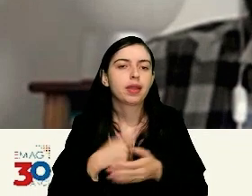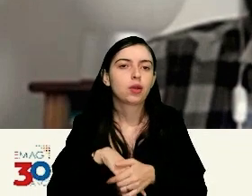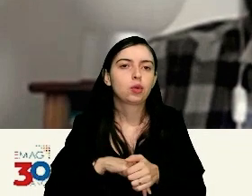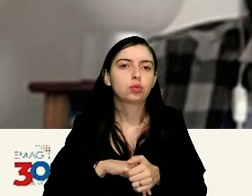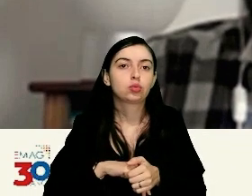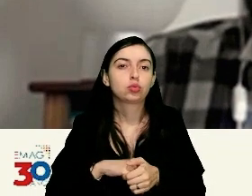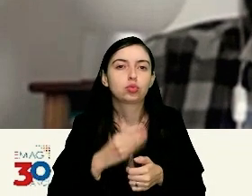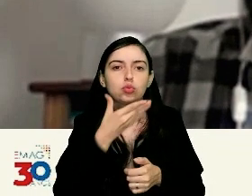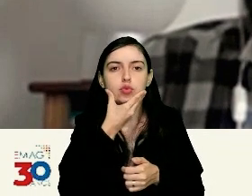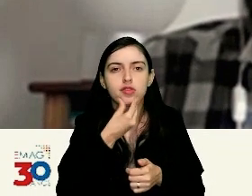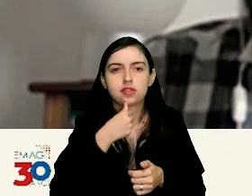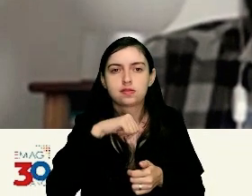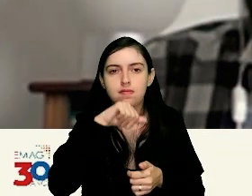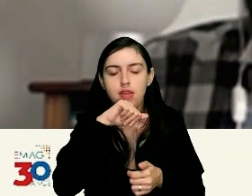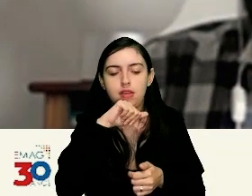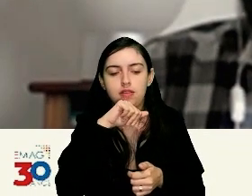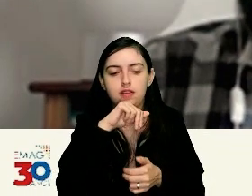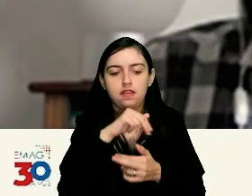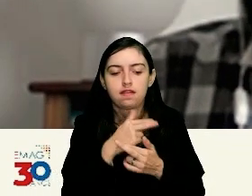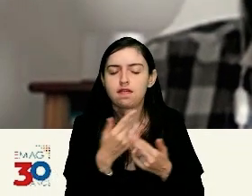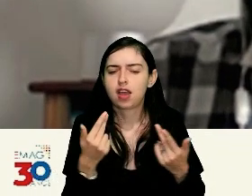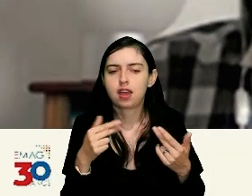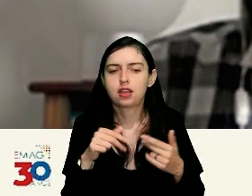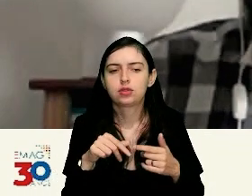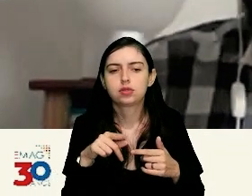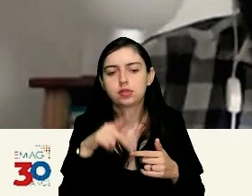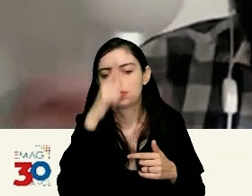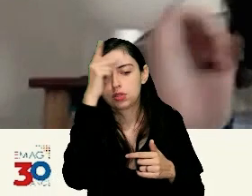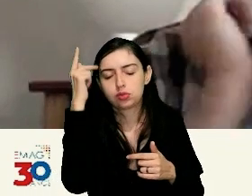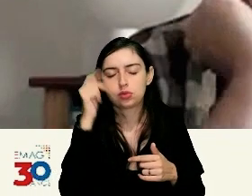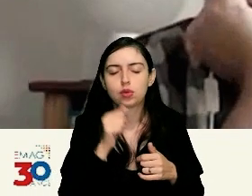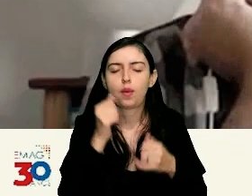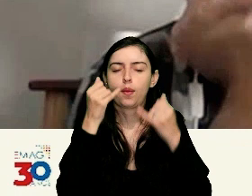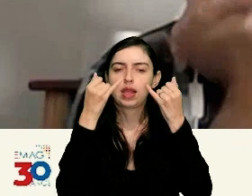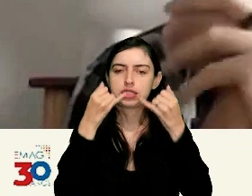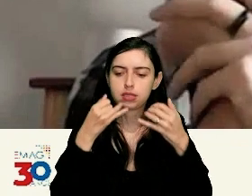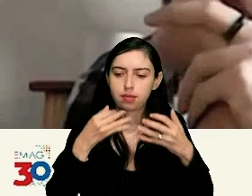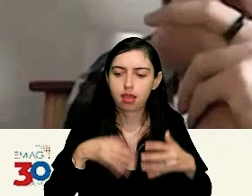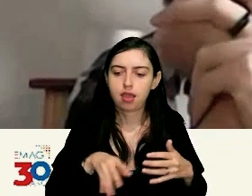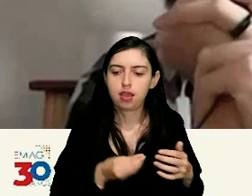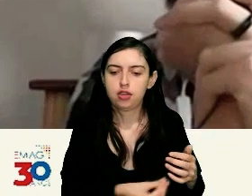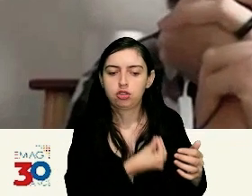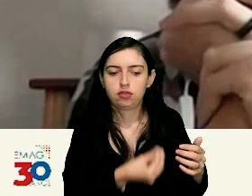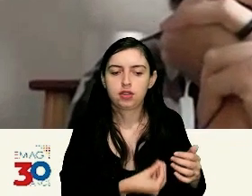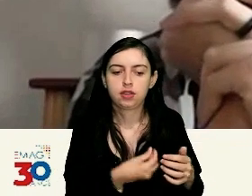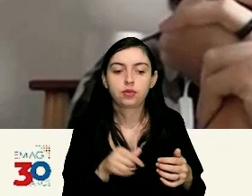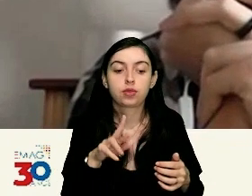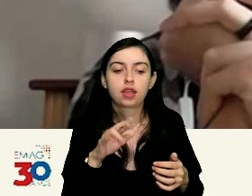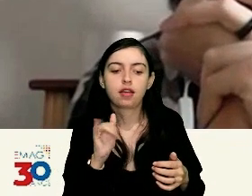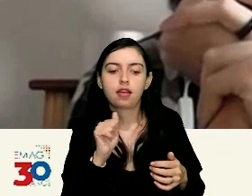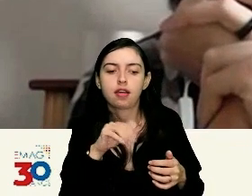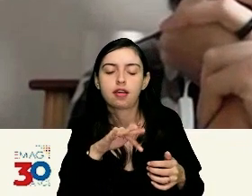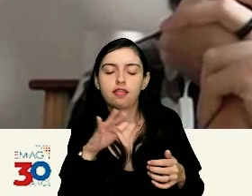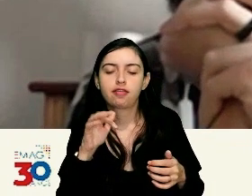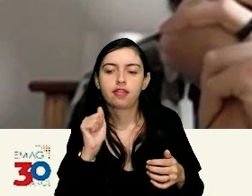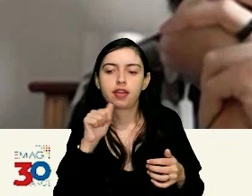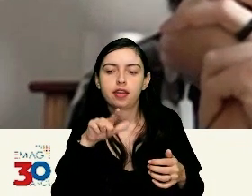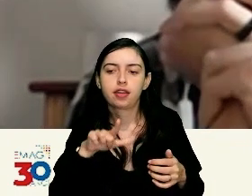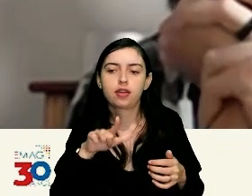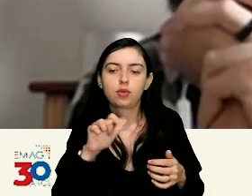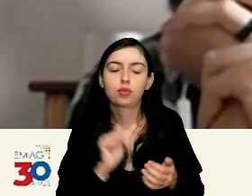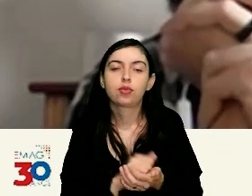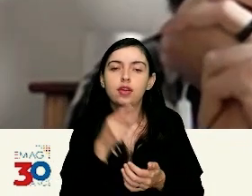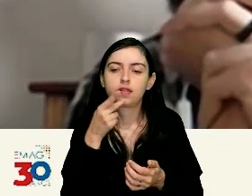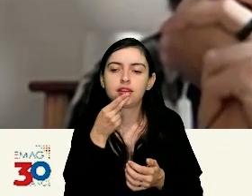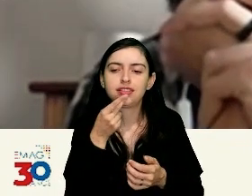tem várias pessoas testemunhando, né? Que estão... O Rafael falou assim: estou emocionado com as falas, estou me preparando para